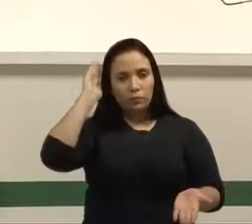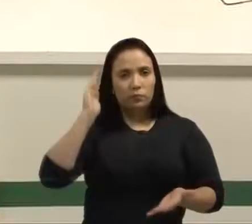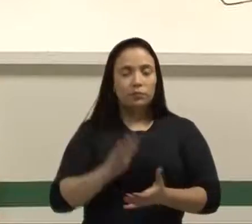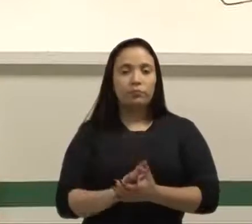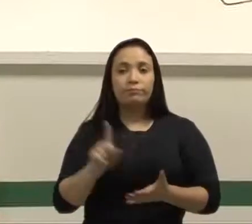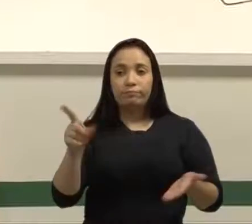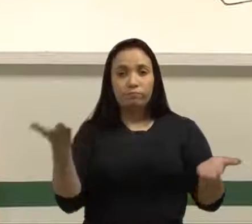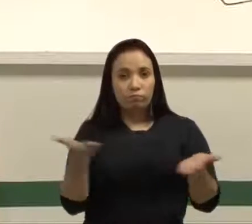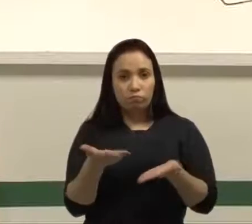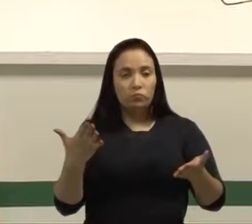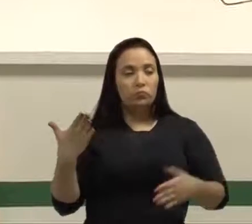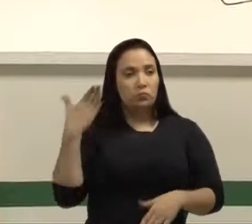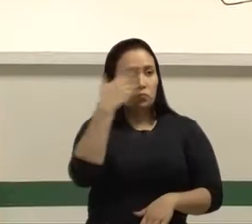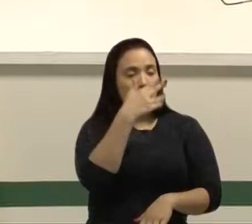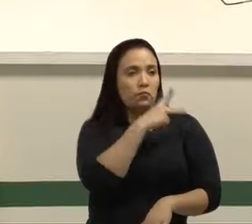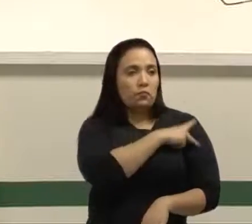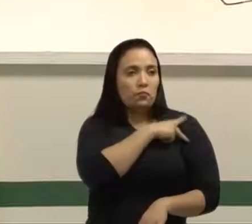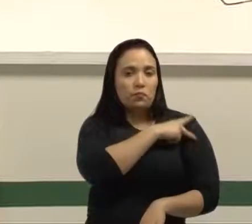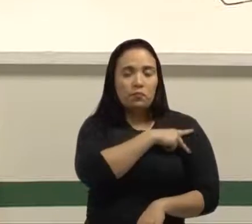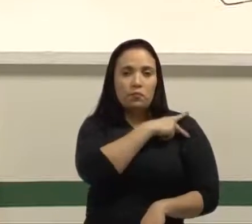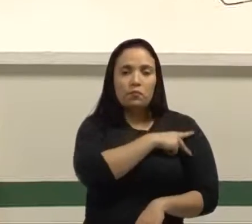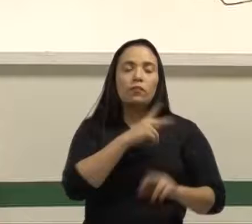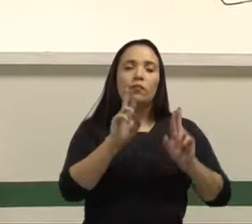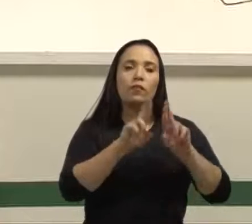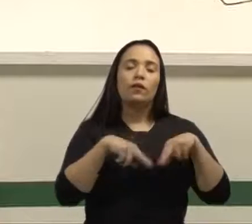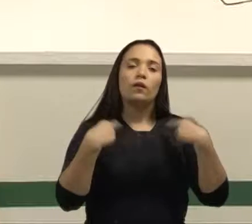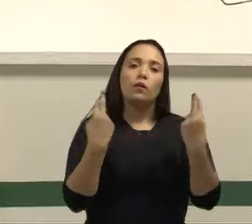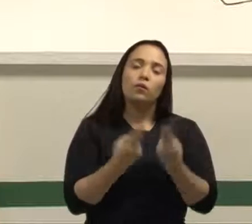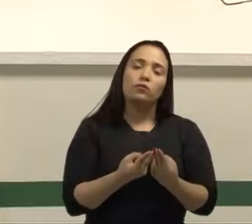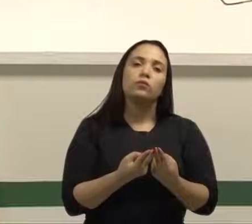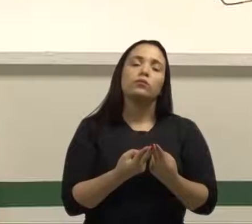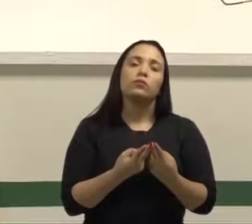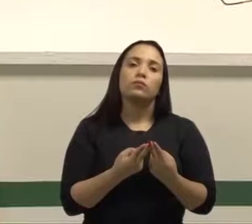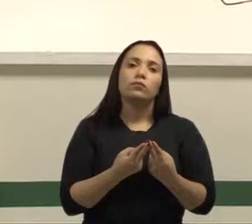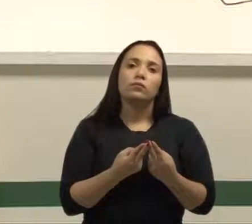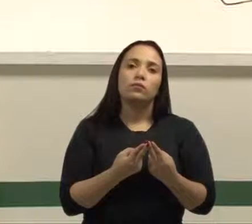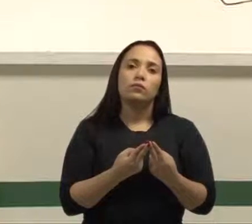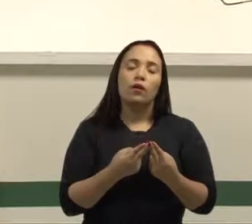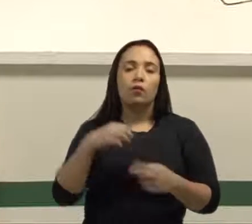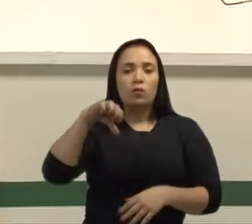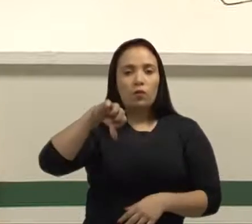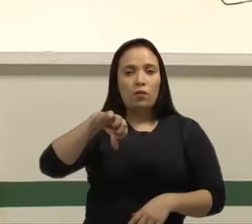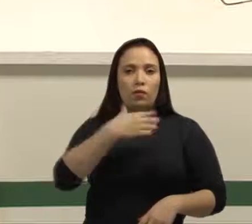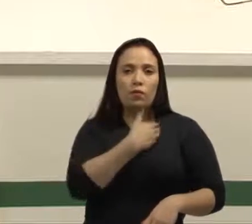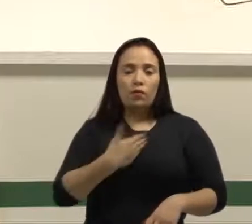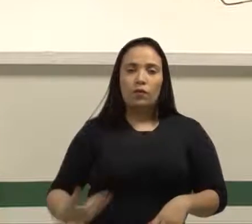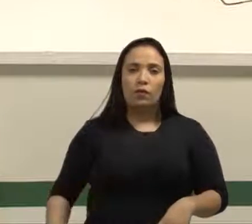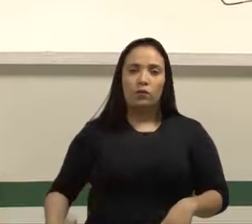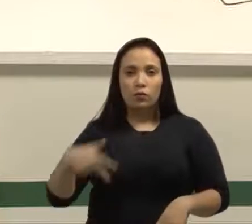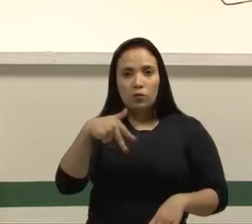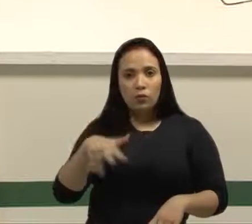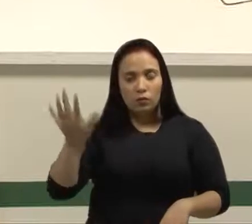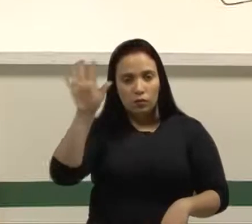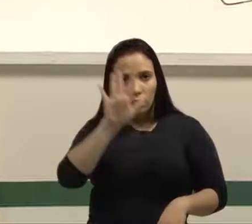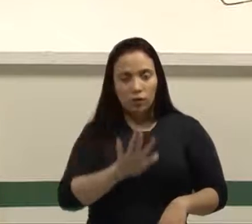Piauí Dias. Uma reunião com os 9 governadores do Nordeste, e lá na